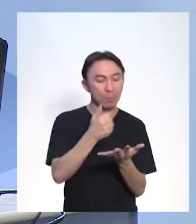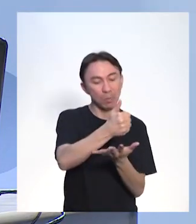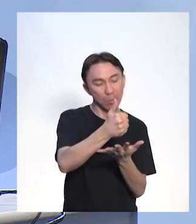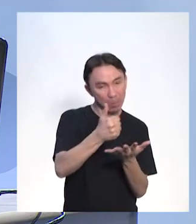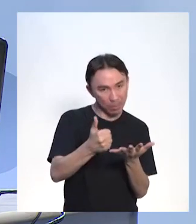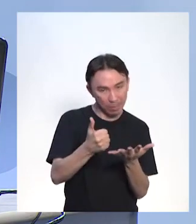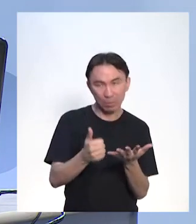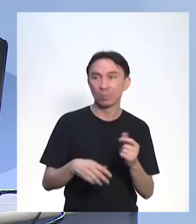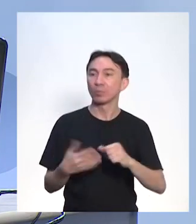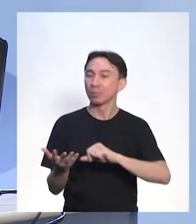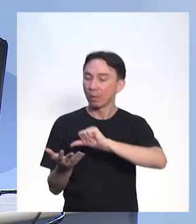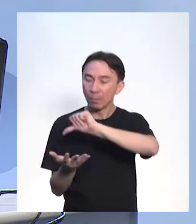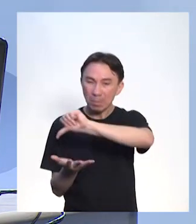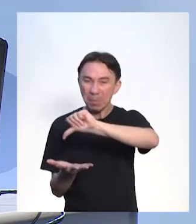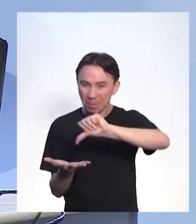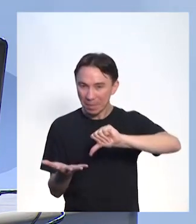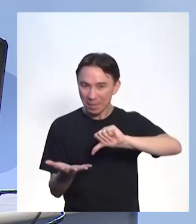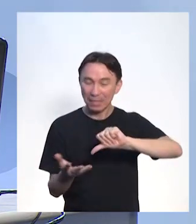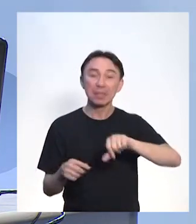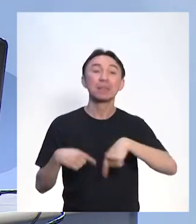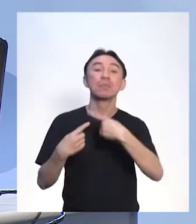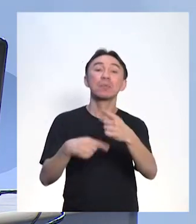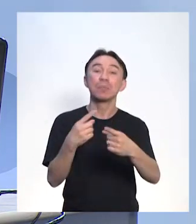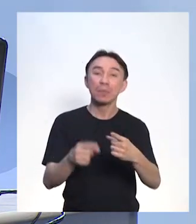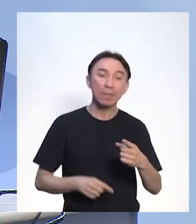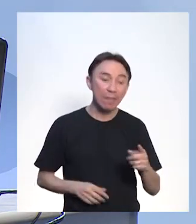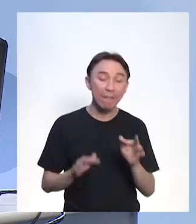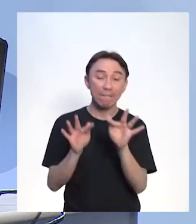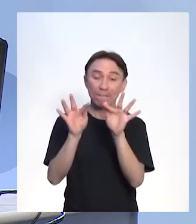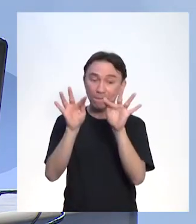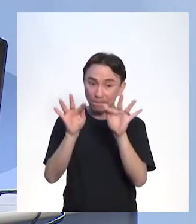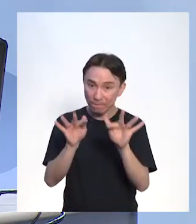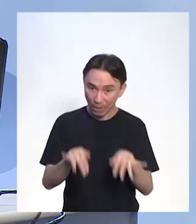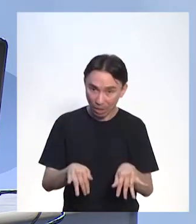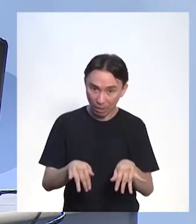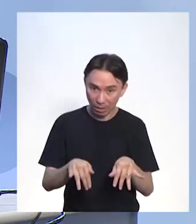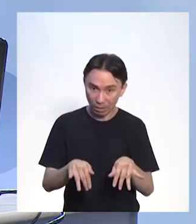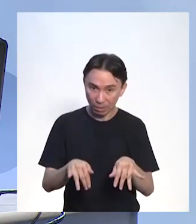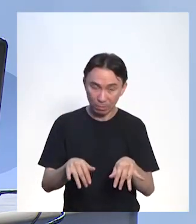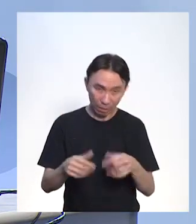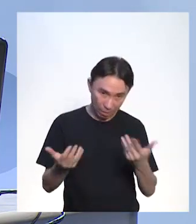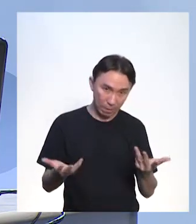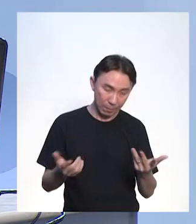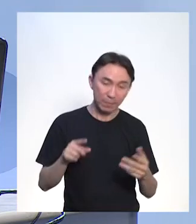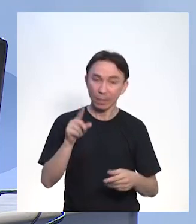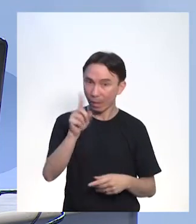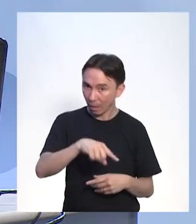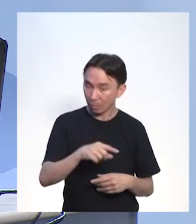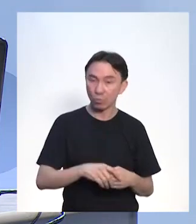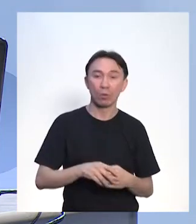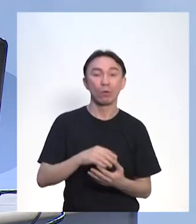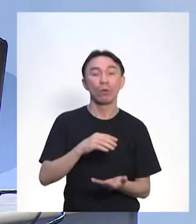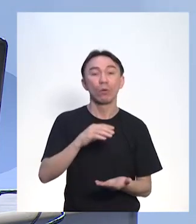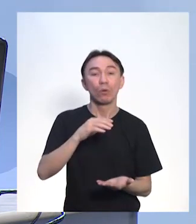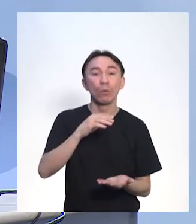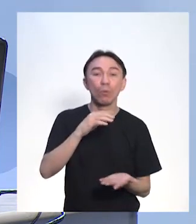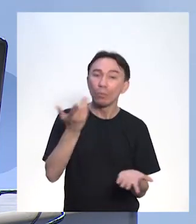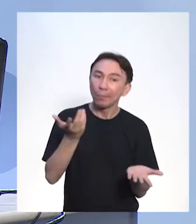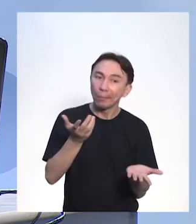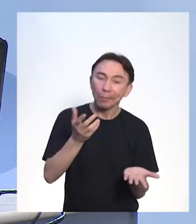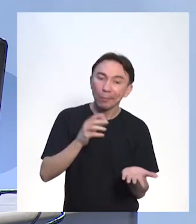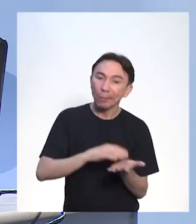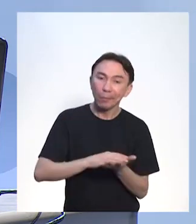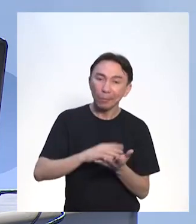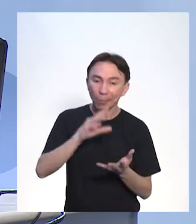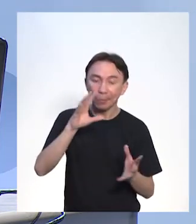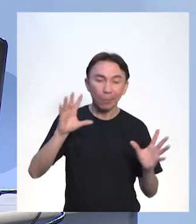negativo e a sua conclusão, que faz uma preponderância entre os dois. É assim que você constrói a sua conclusão. Esse vídeo ele vai apresentar os 2